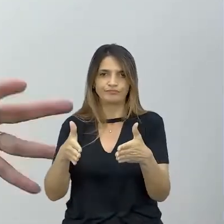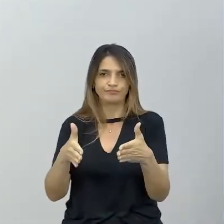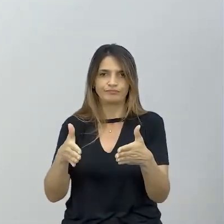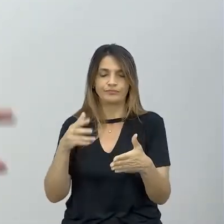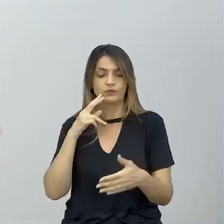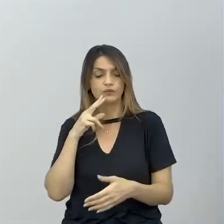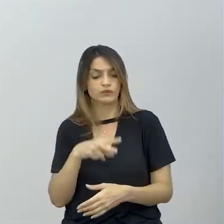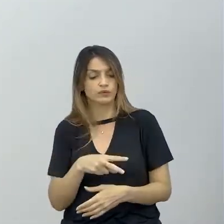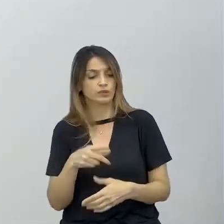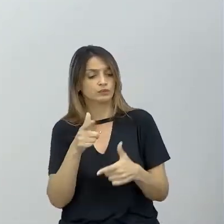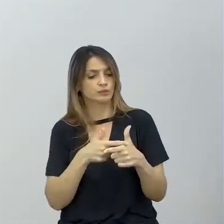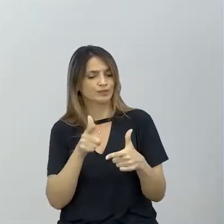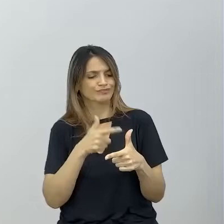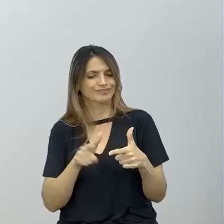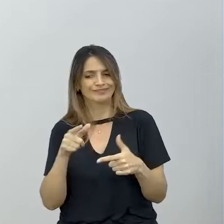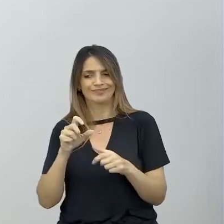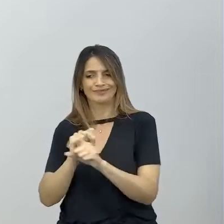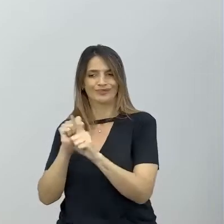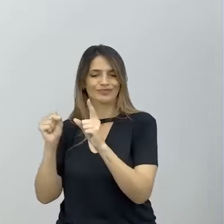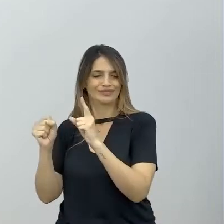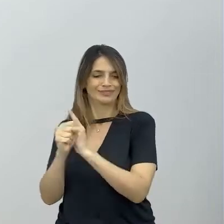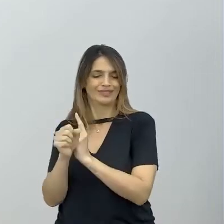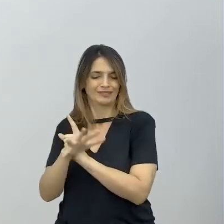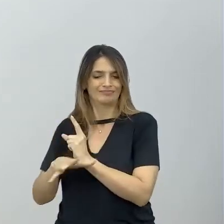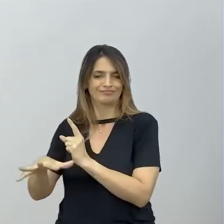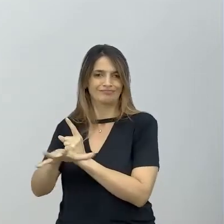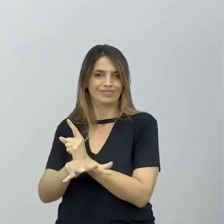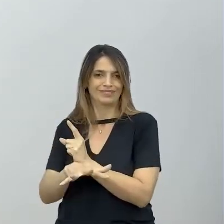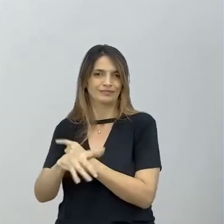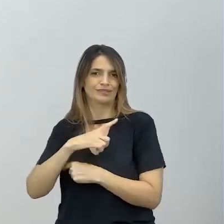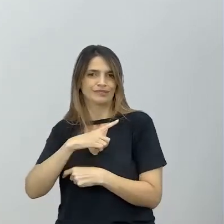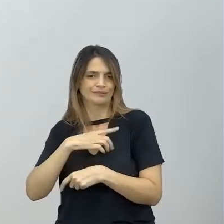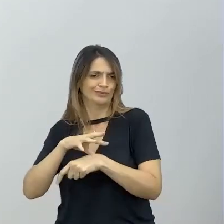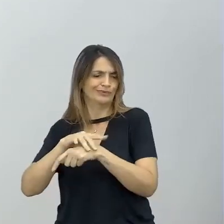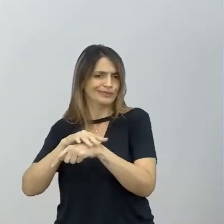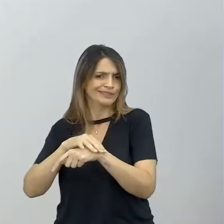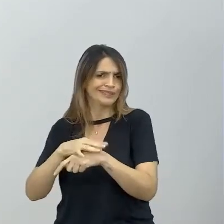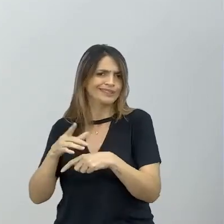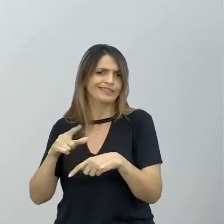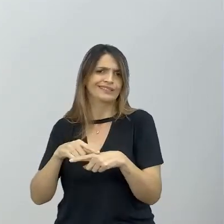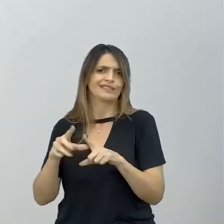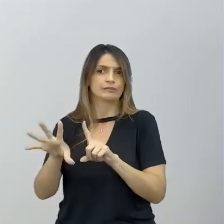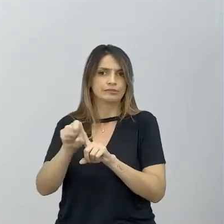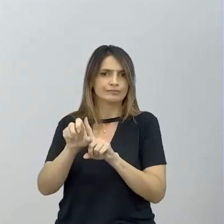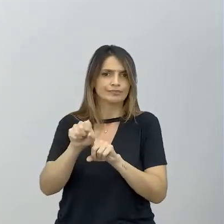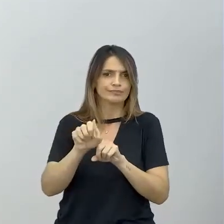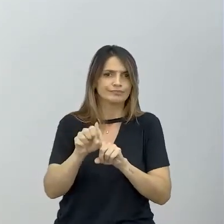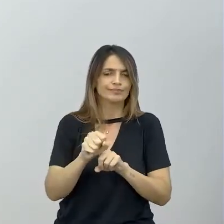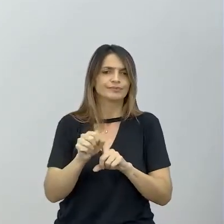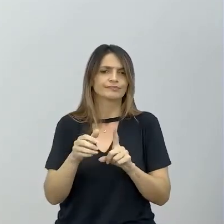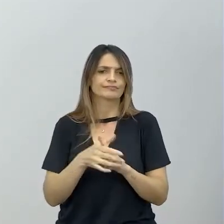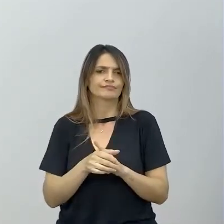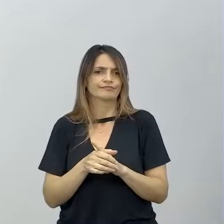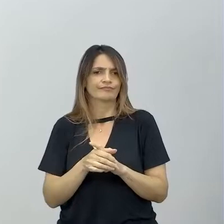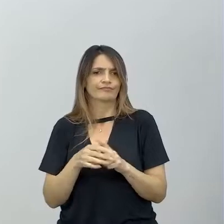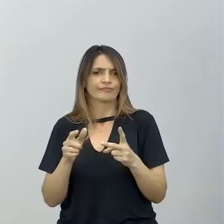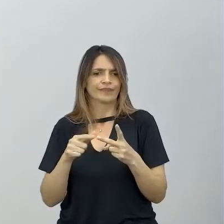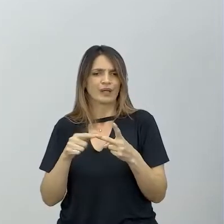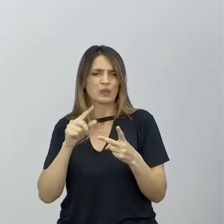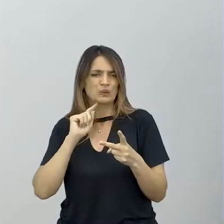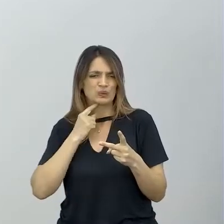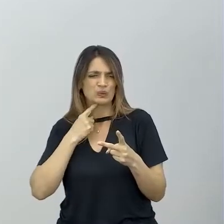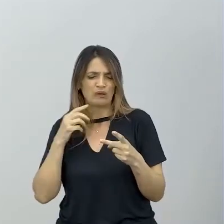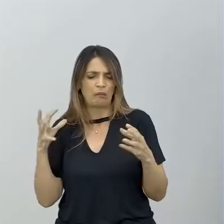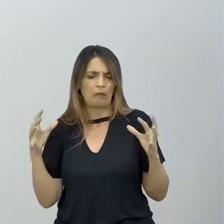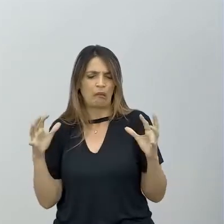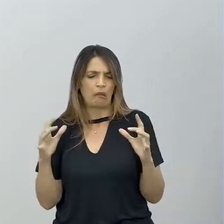problemas para essa sociedade, né, para esse bairro. Então nós temos aí algumas doenças, tem a questão da sujeira que está ali acumulada e nós